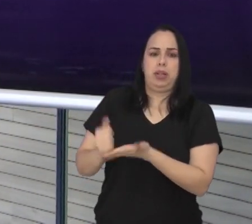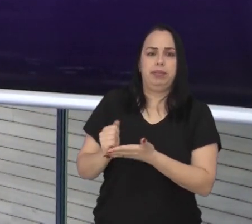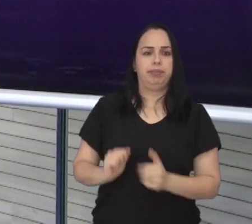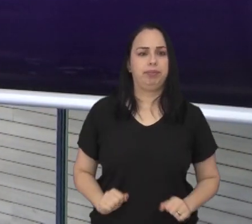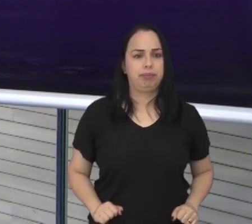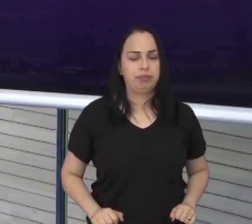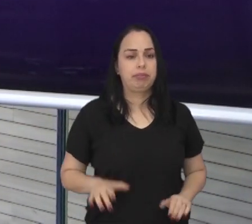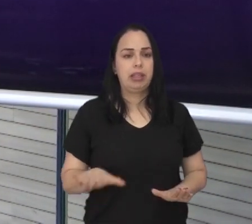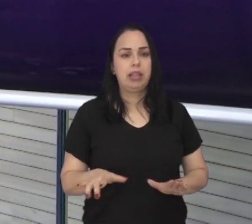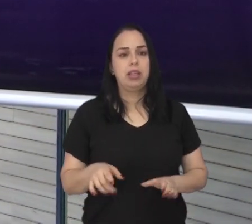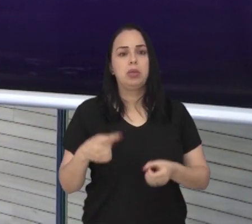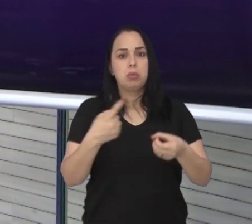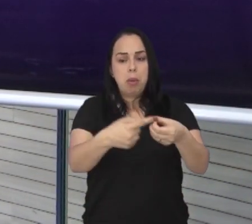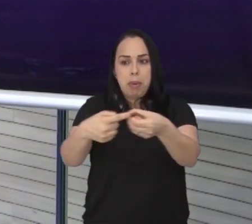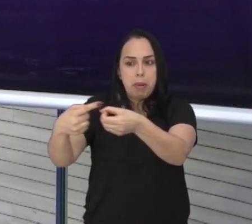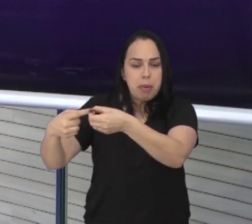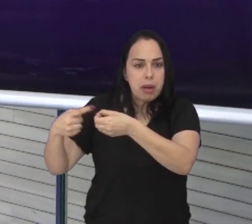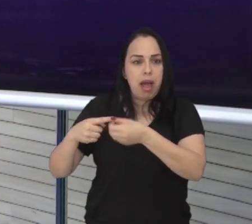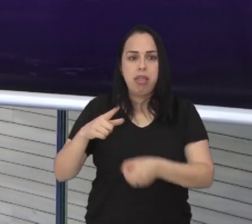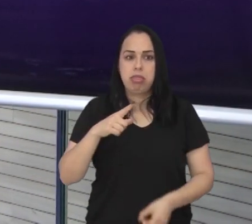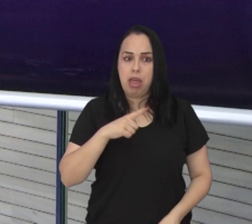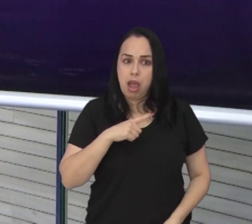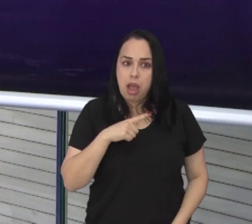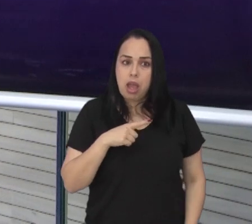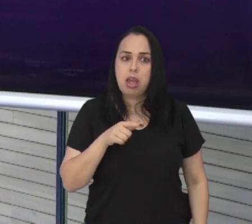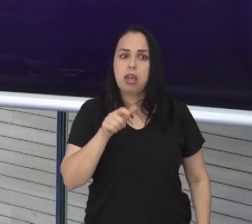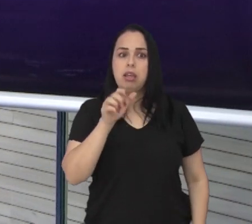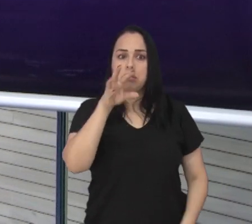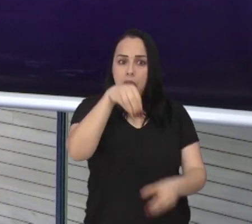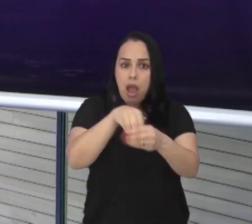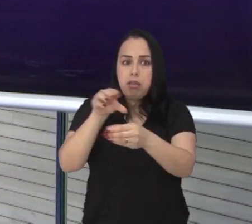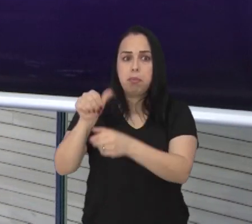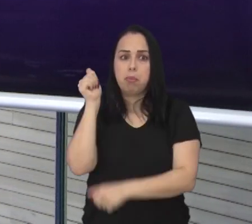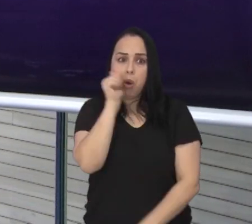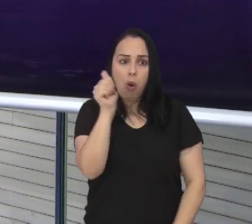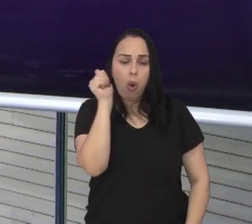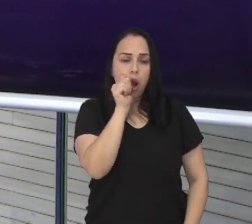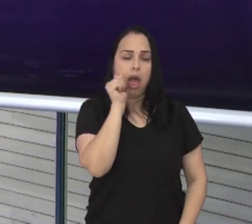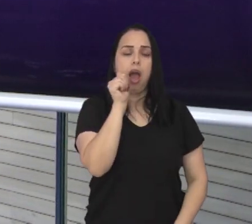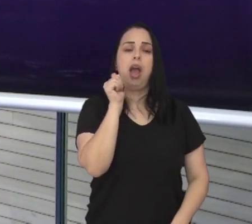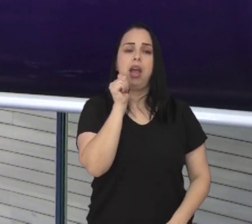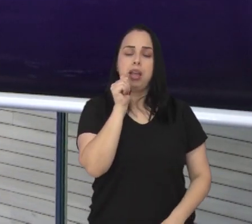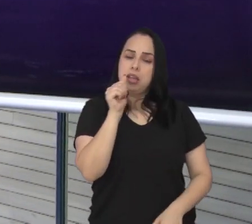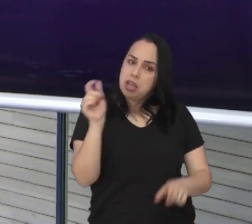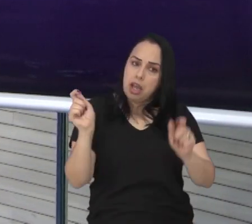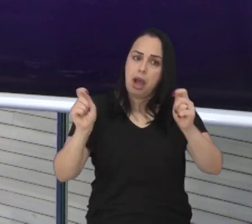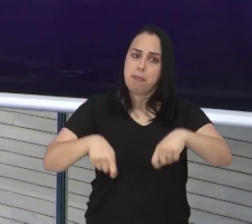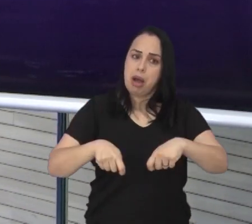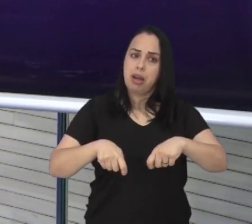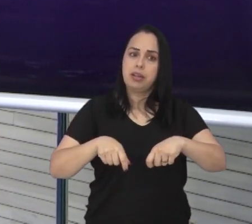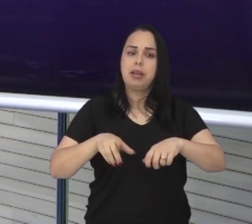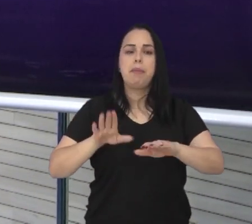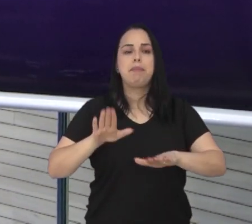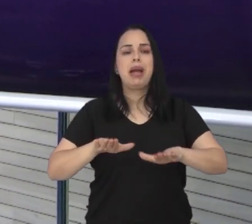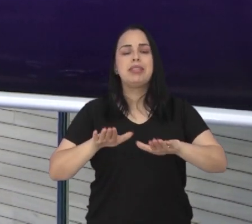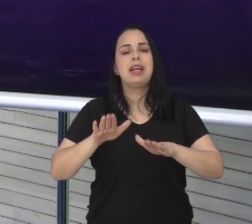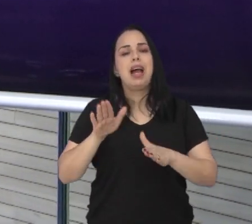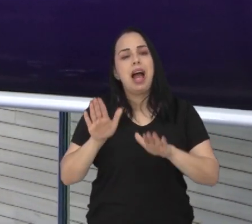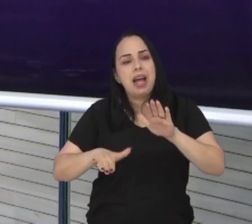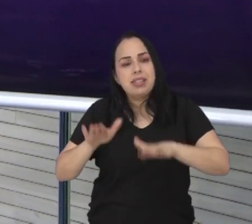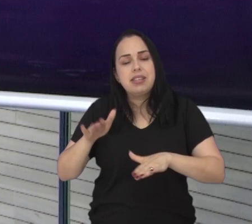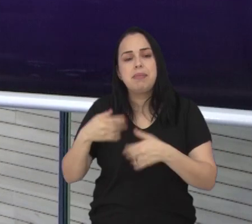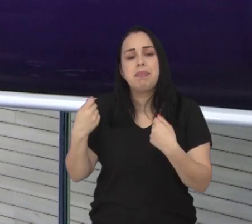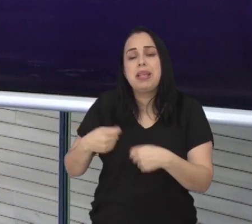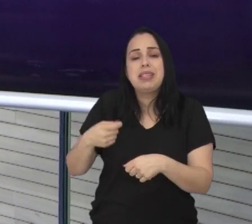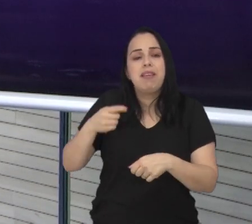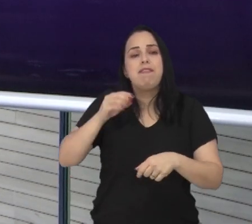essa legislação porque quase todos os municípios já tem mulheres capacitadas mulheres que já T seu maquinário e as que ainda depende